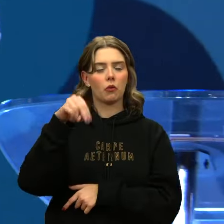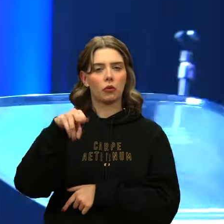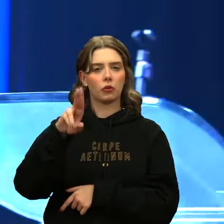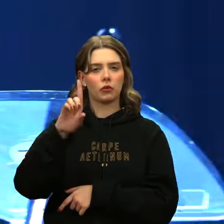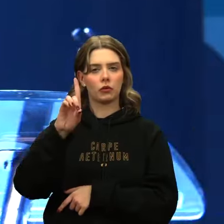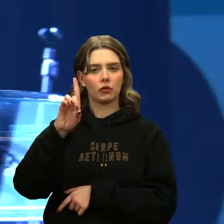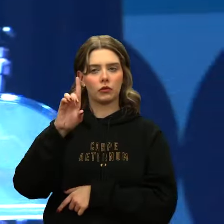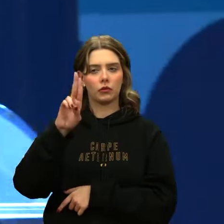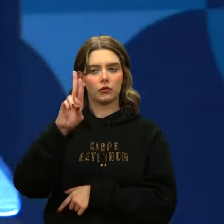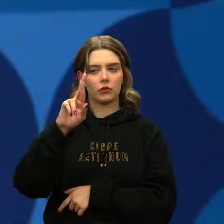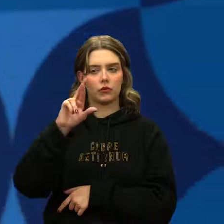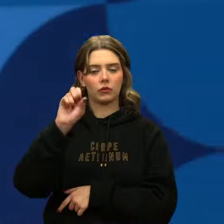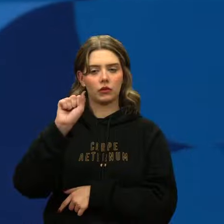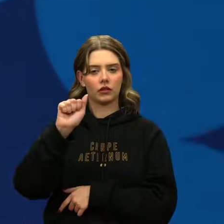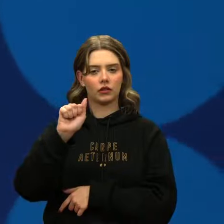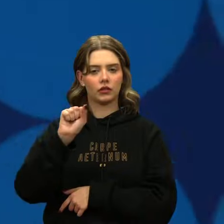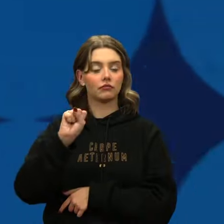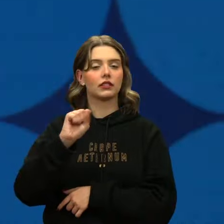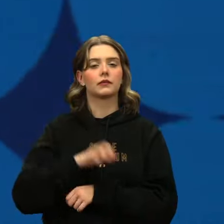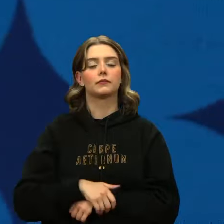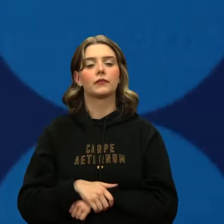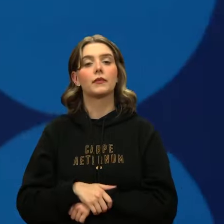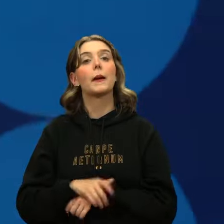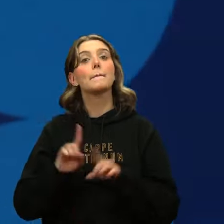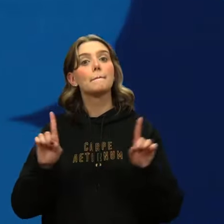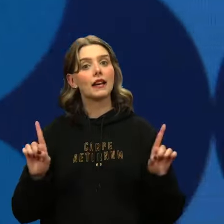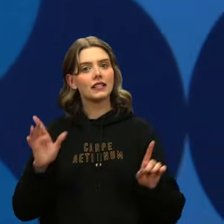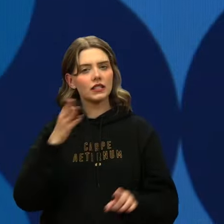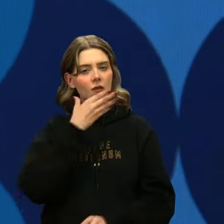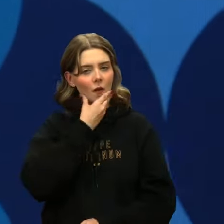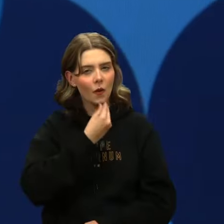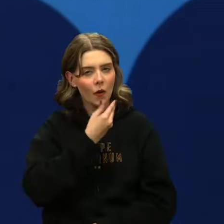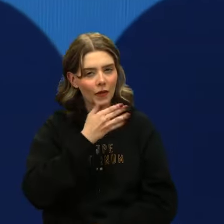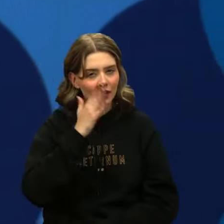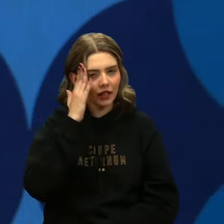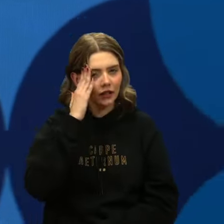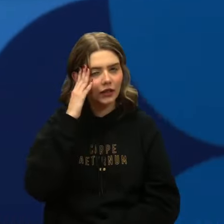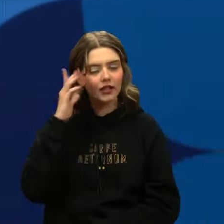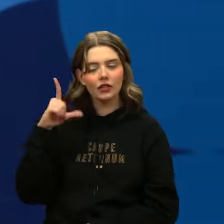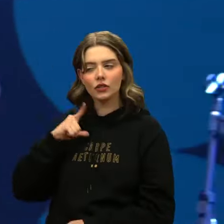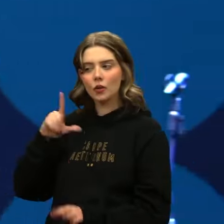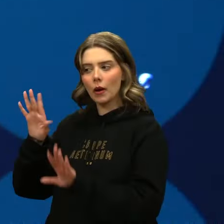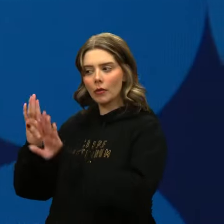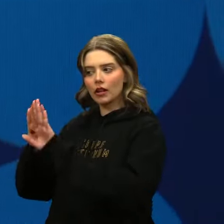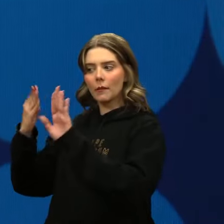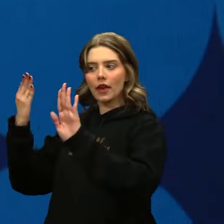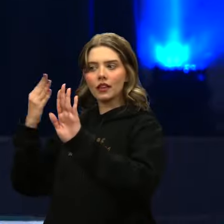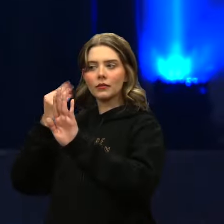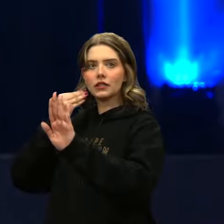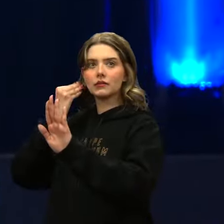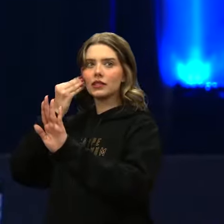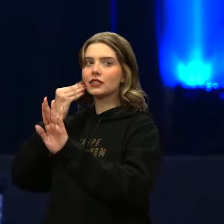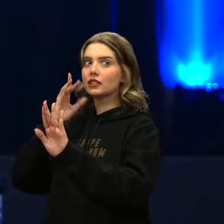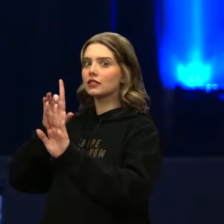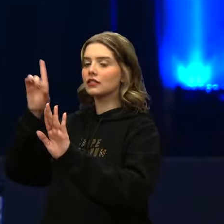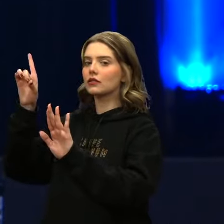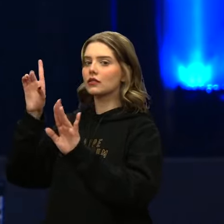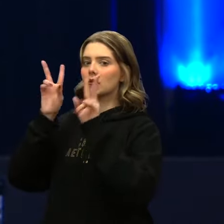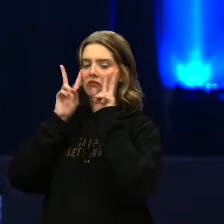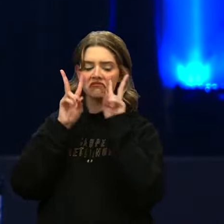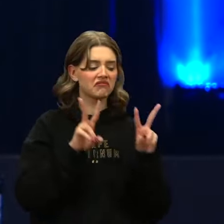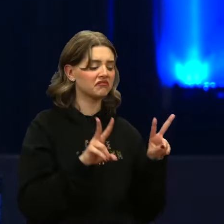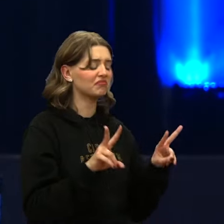mas ele entendeu que havia uma porta aberta diante dele. Ele olhou para o que ele tinha, ele não